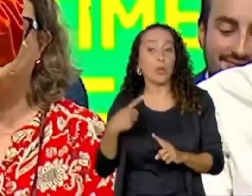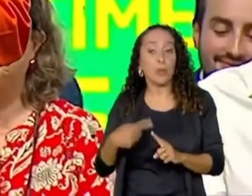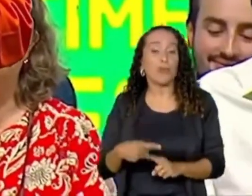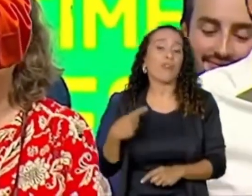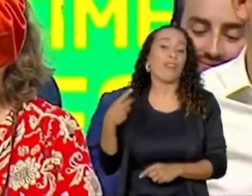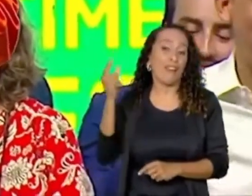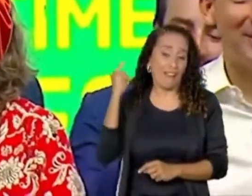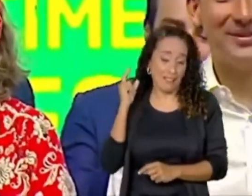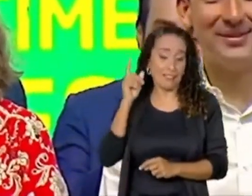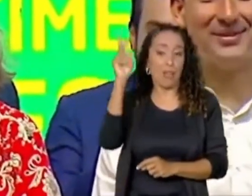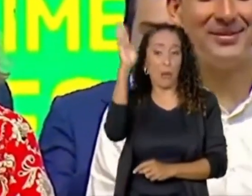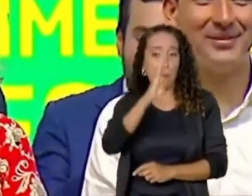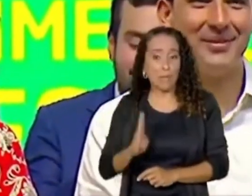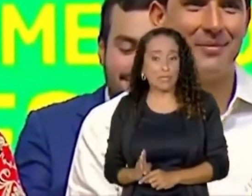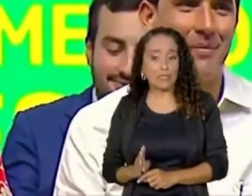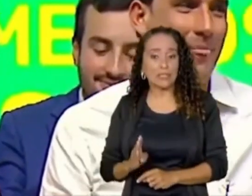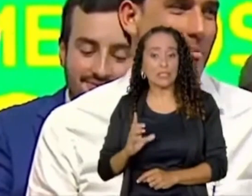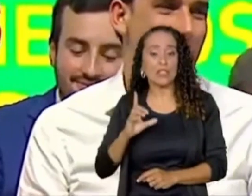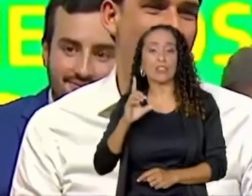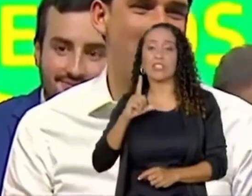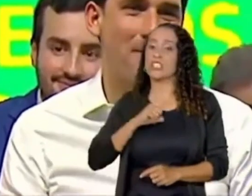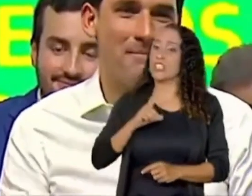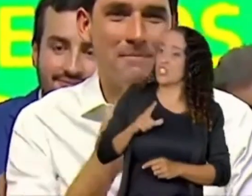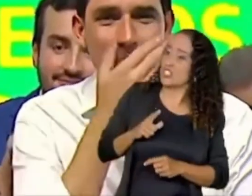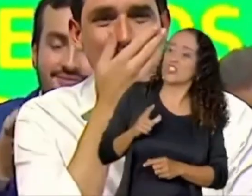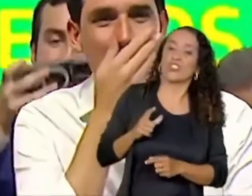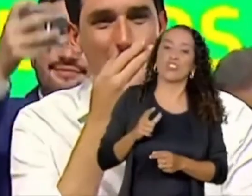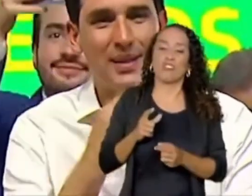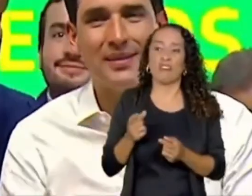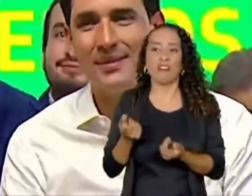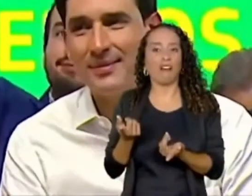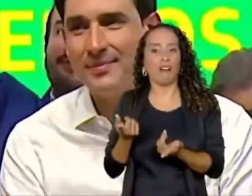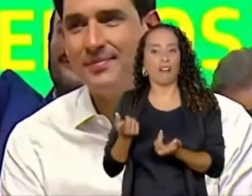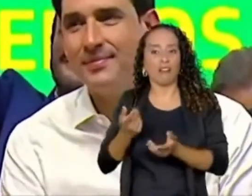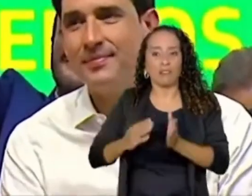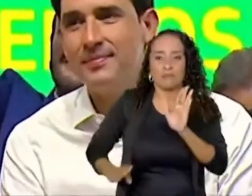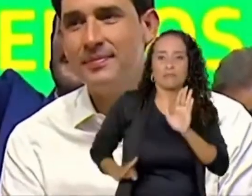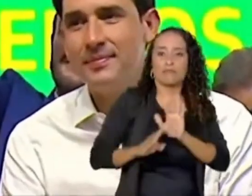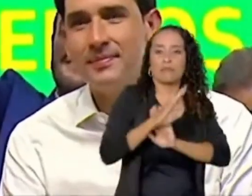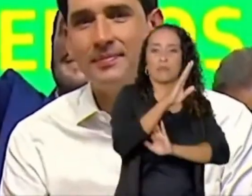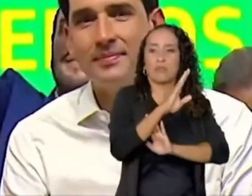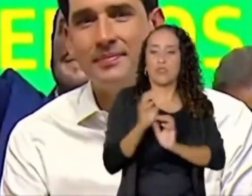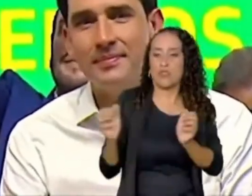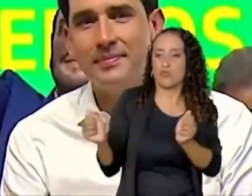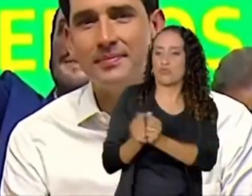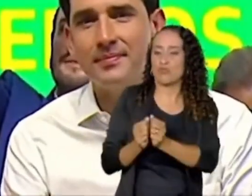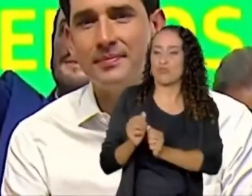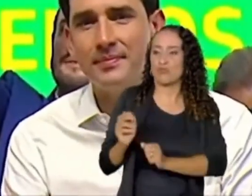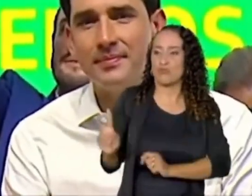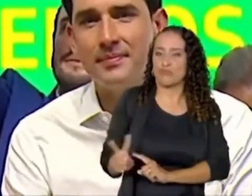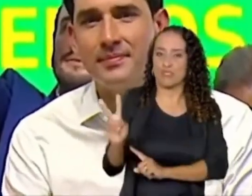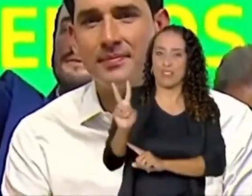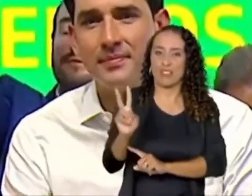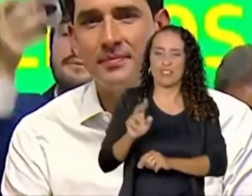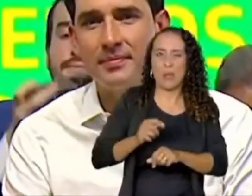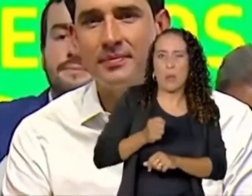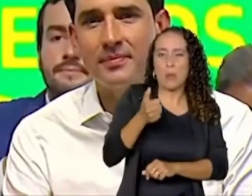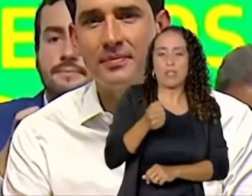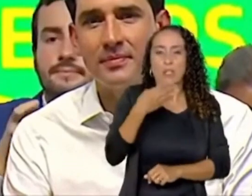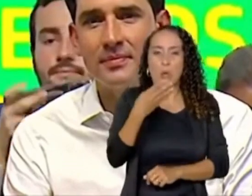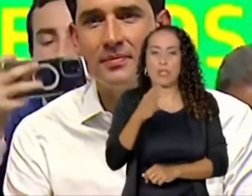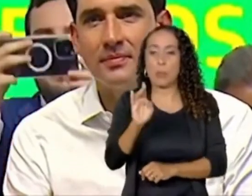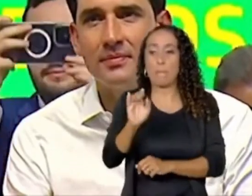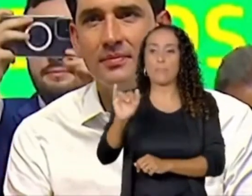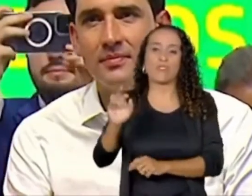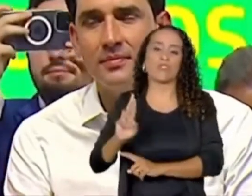Brasil tinha um superávit comercial com a Venezuela de quase 4 bilhões de dólares.